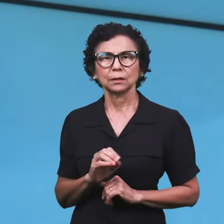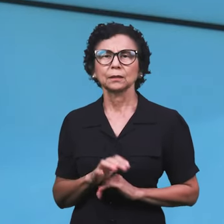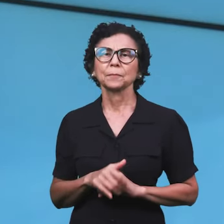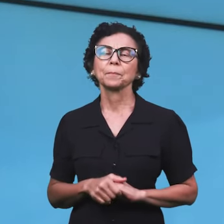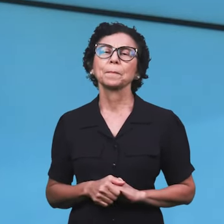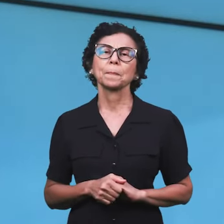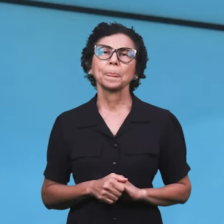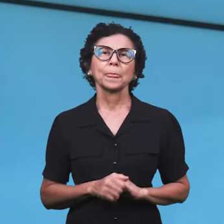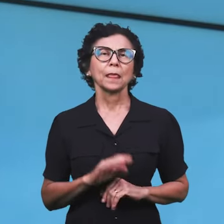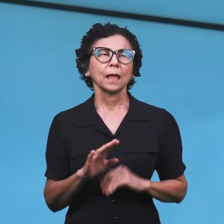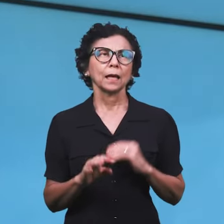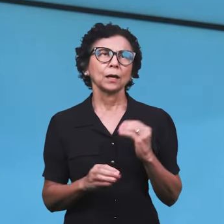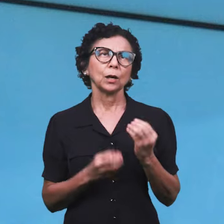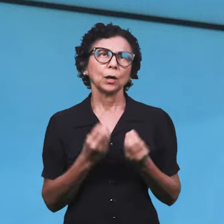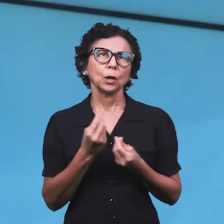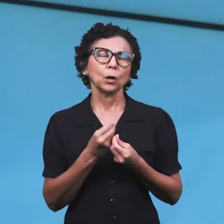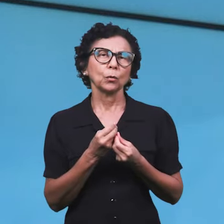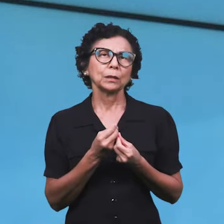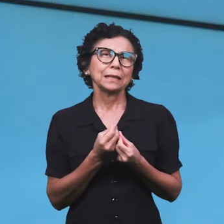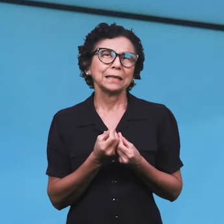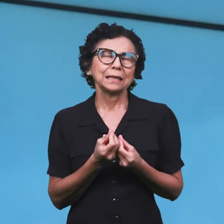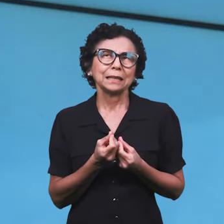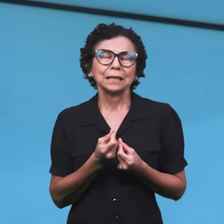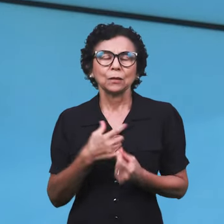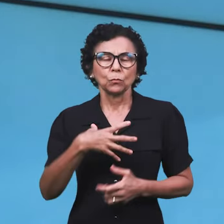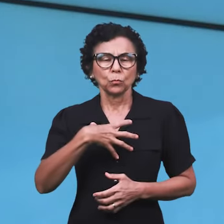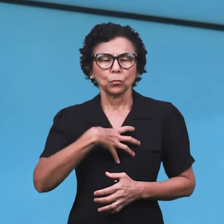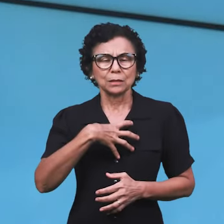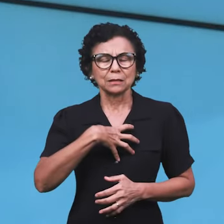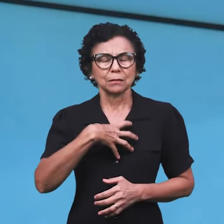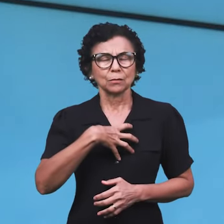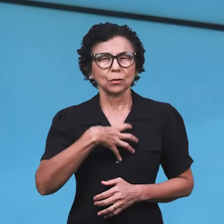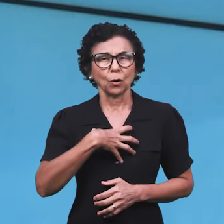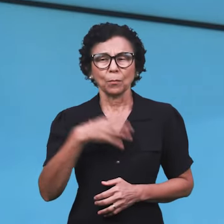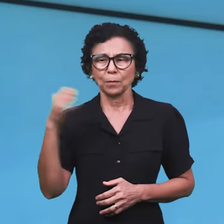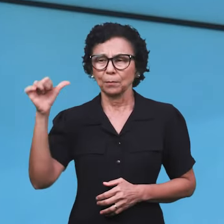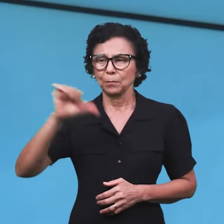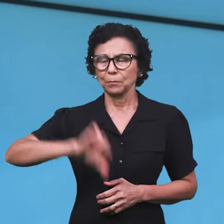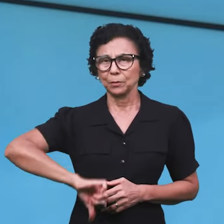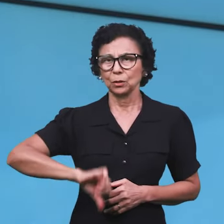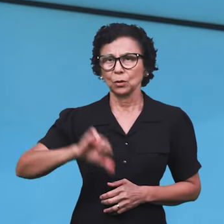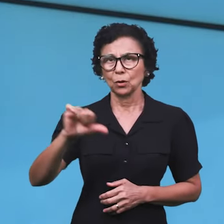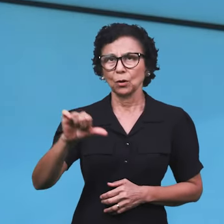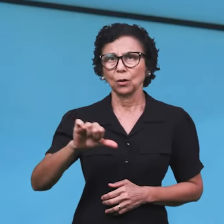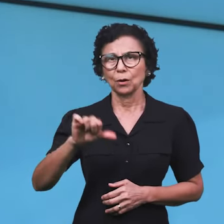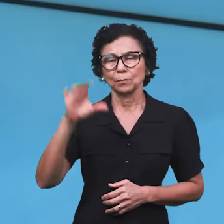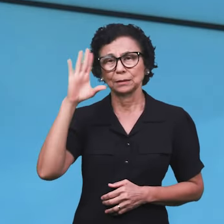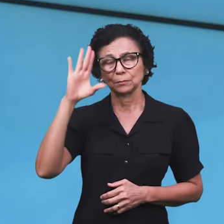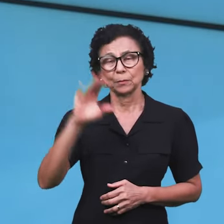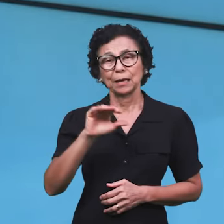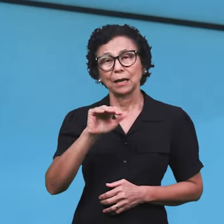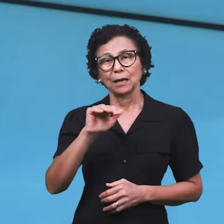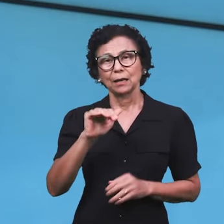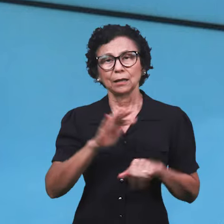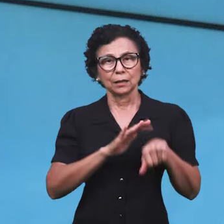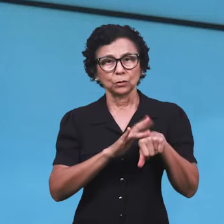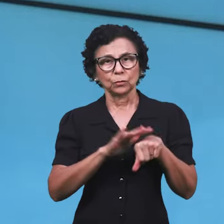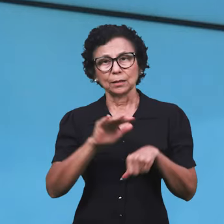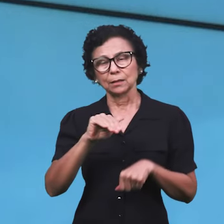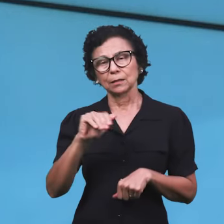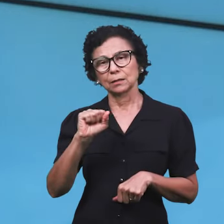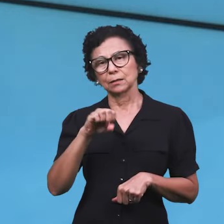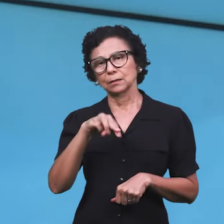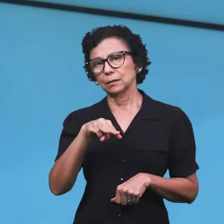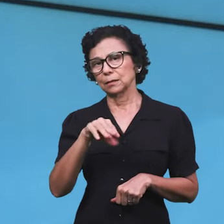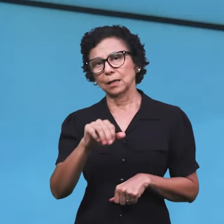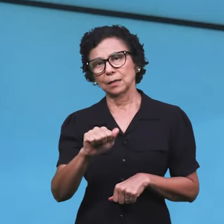um sintoma, né? Ou piora um sintoma. Principalmente a gente fala de gatilho quando a gente fala de asma. Então, o que são gatilhos? É o